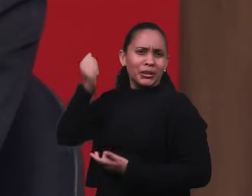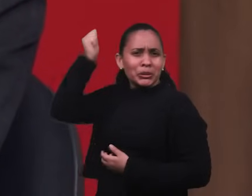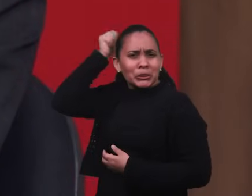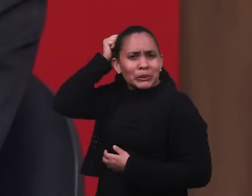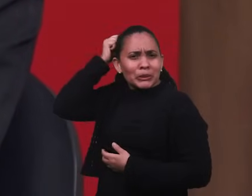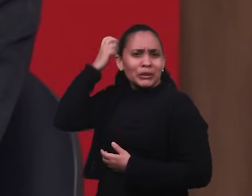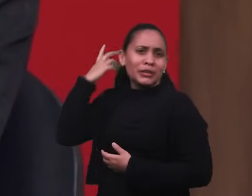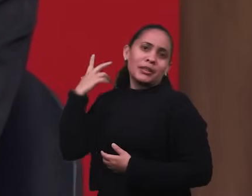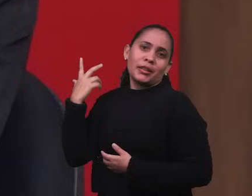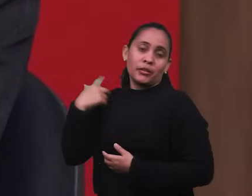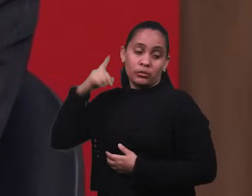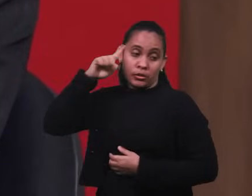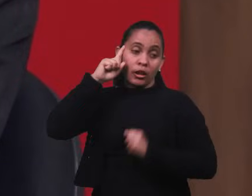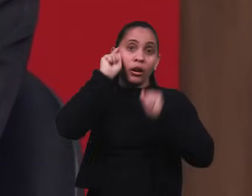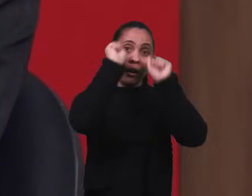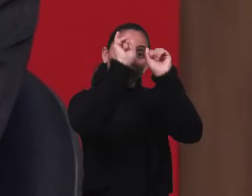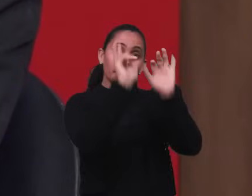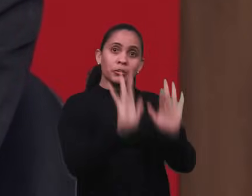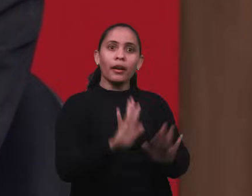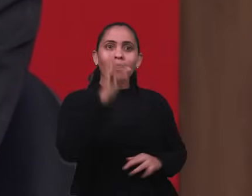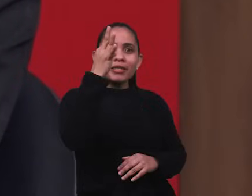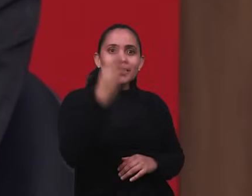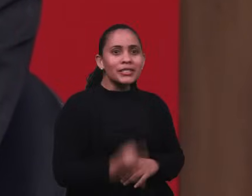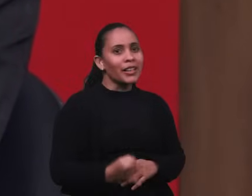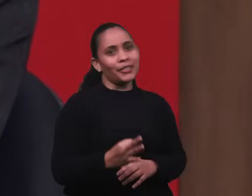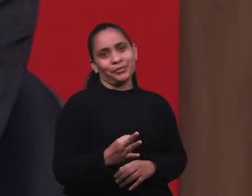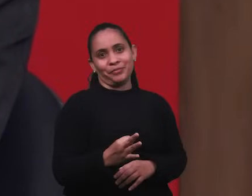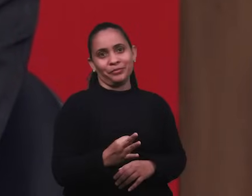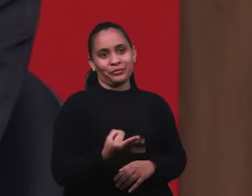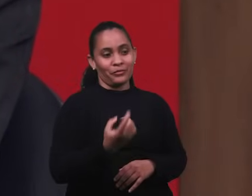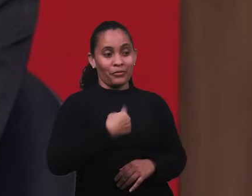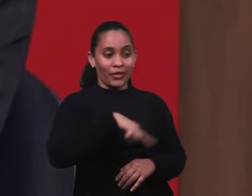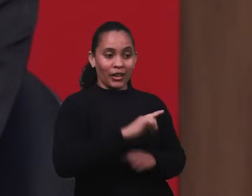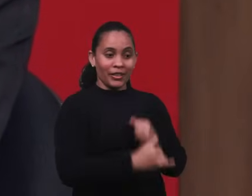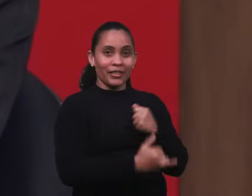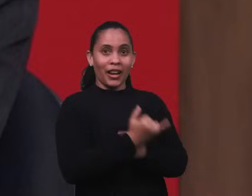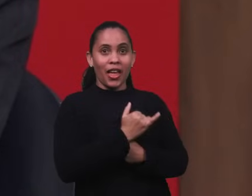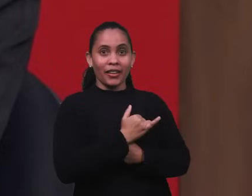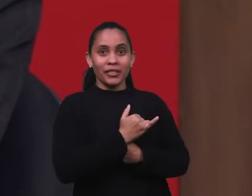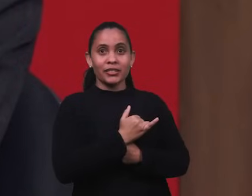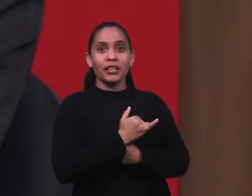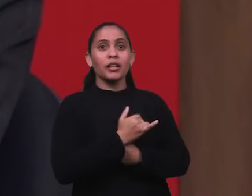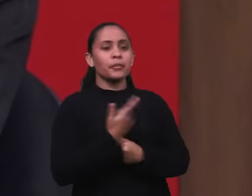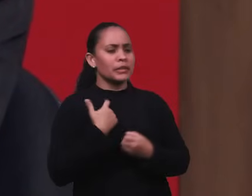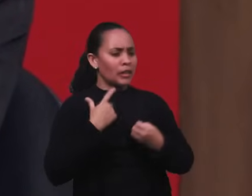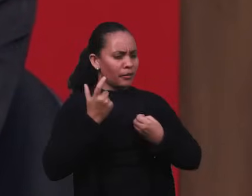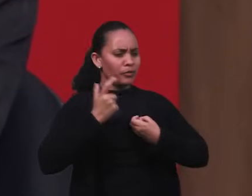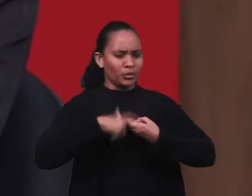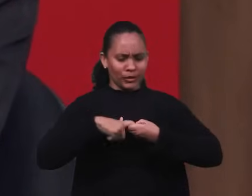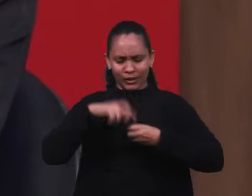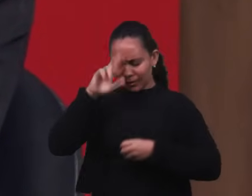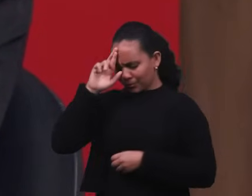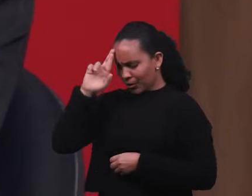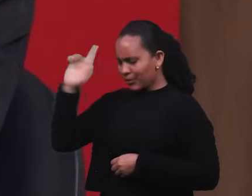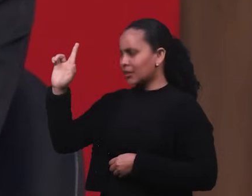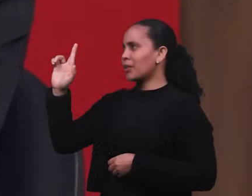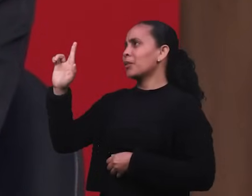Deus daria a bênção para ele. E talvez até, ainda que ele o traísse, tivesse traído, mas se ele voltasse para o